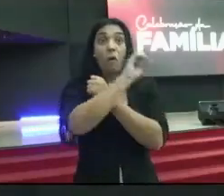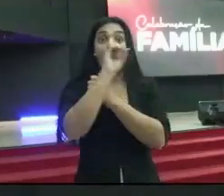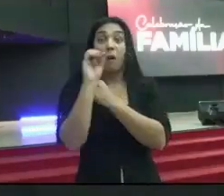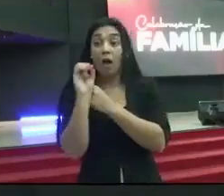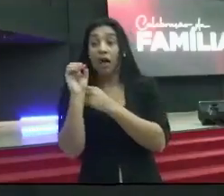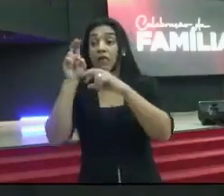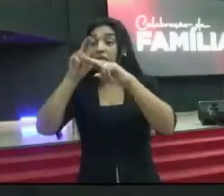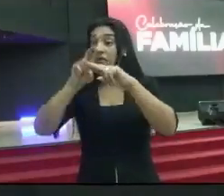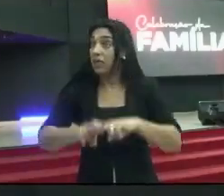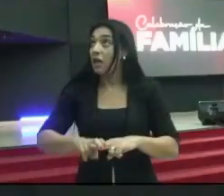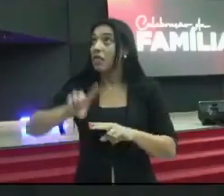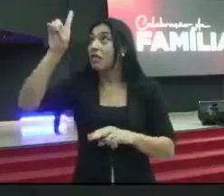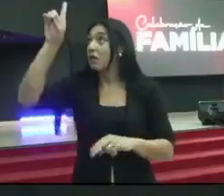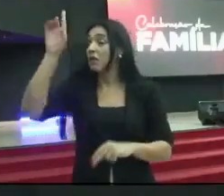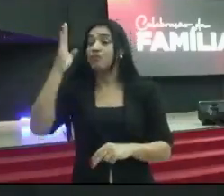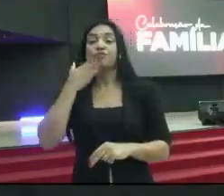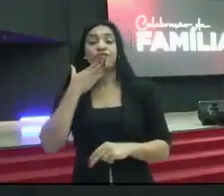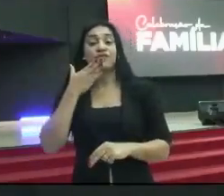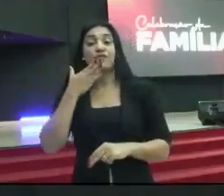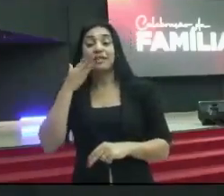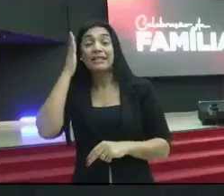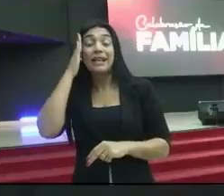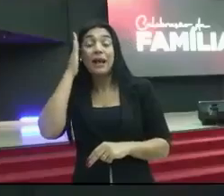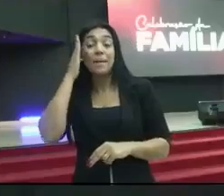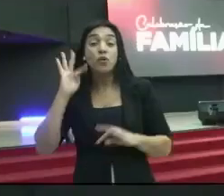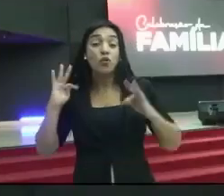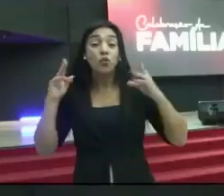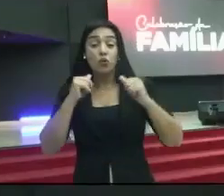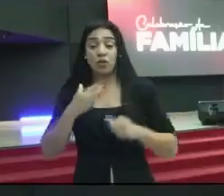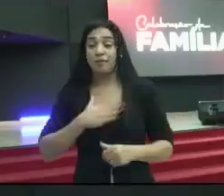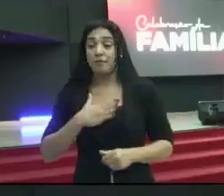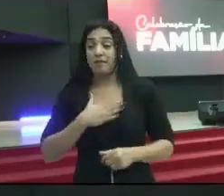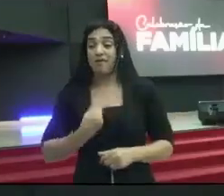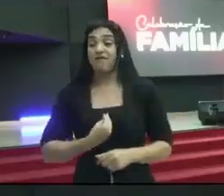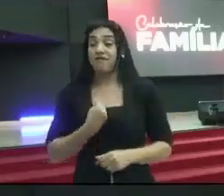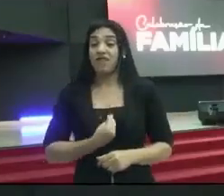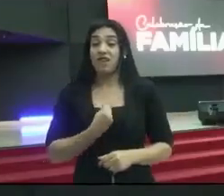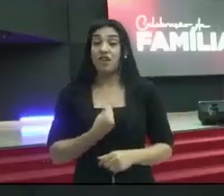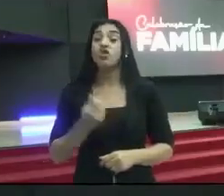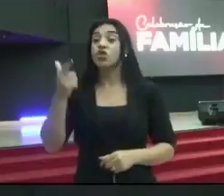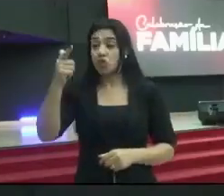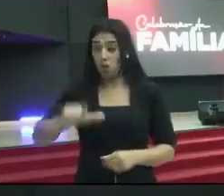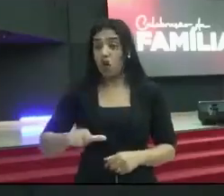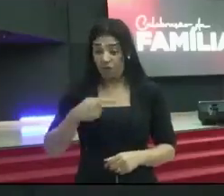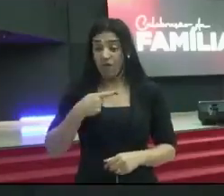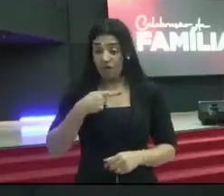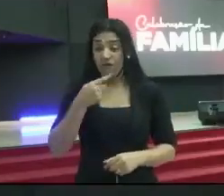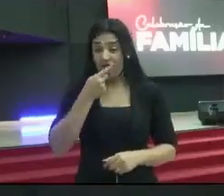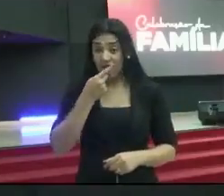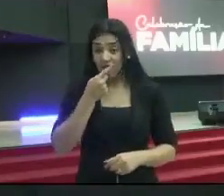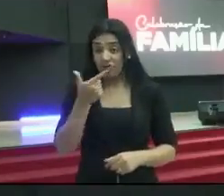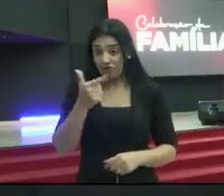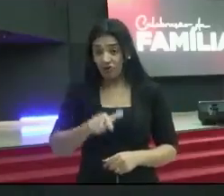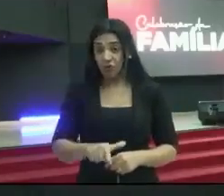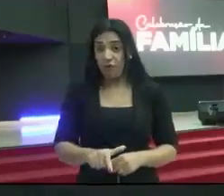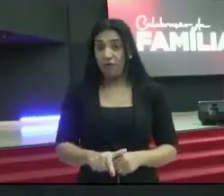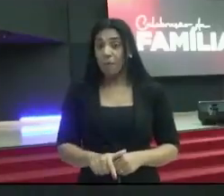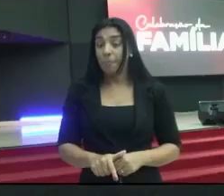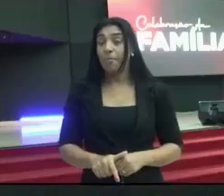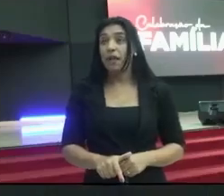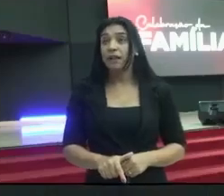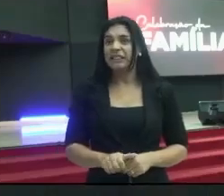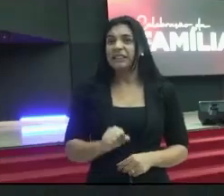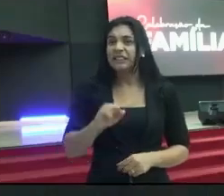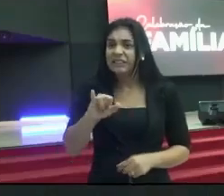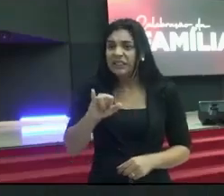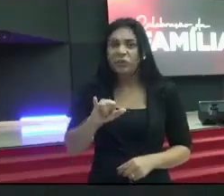Tu sabes tudo sobre mim. Eu vou repetir. Se isso não